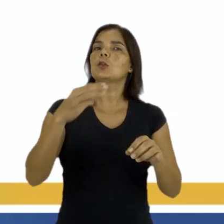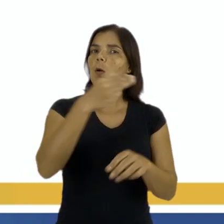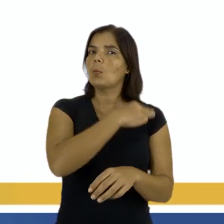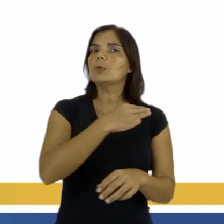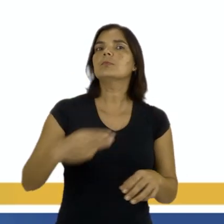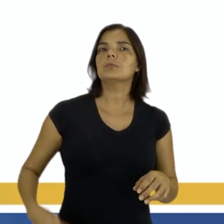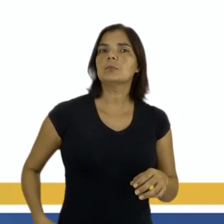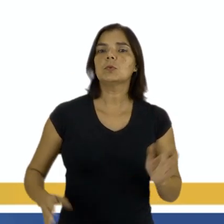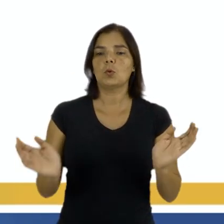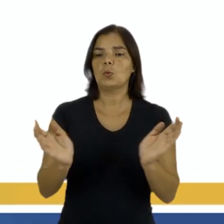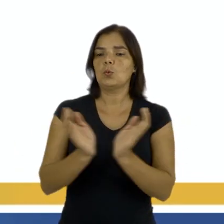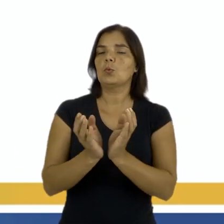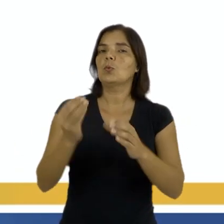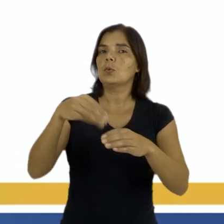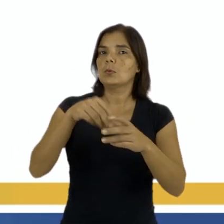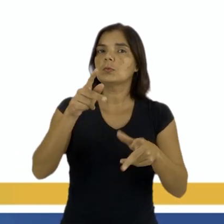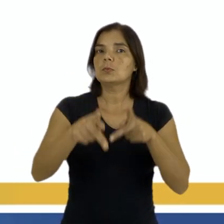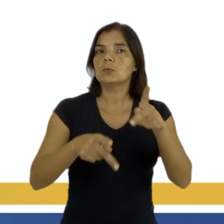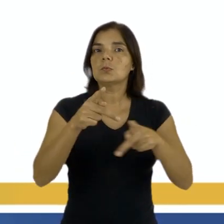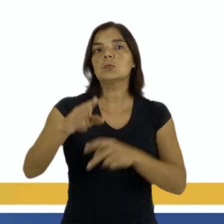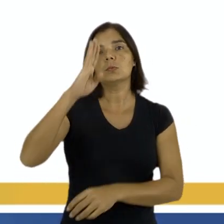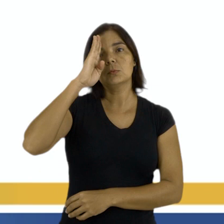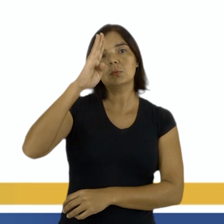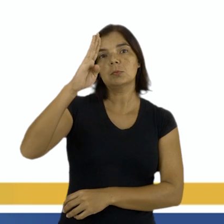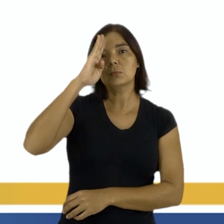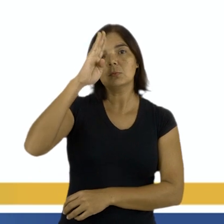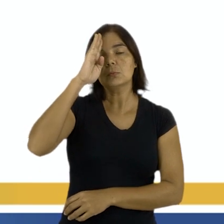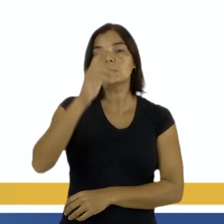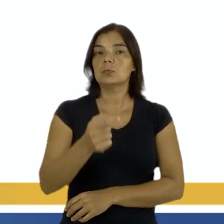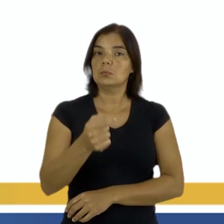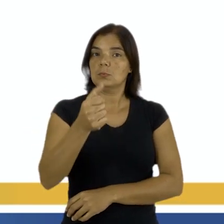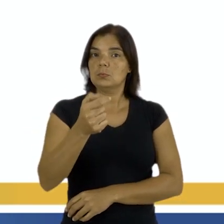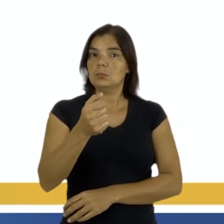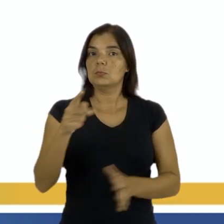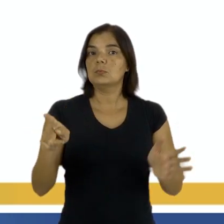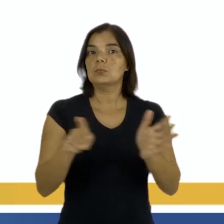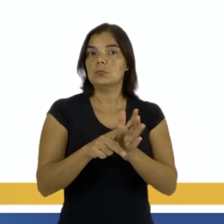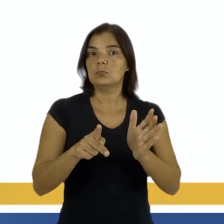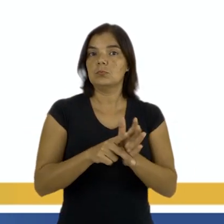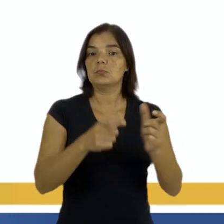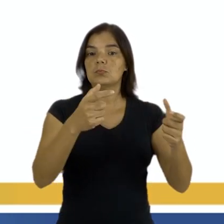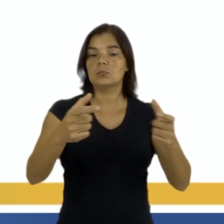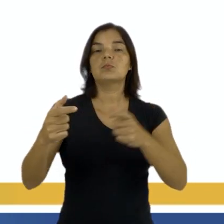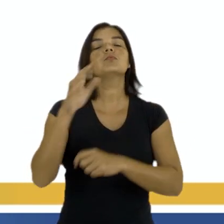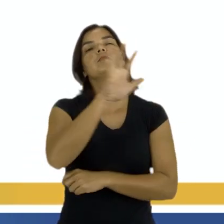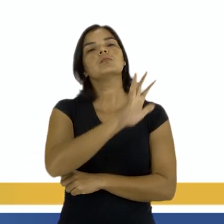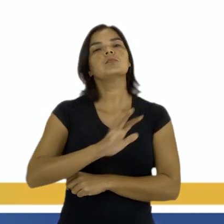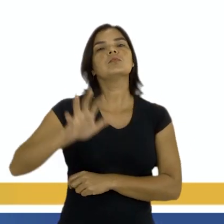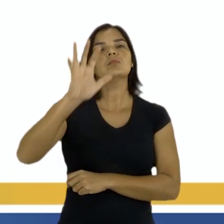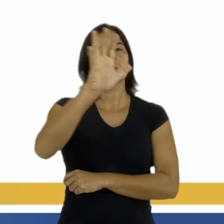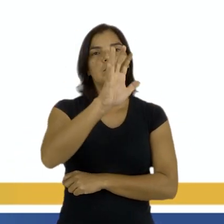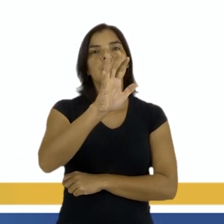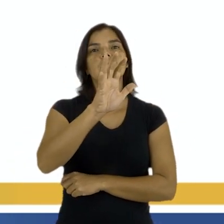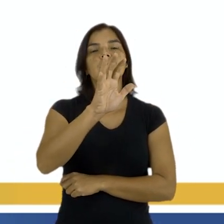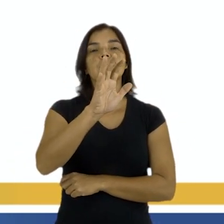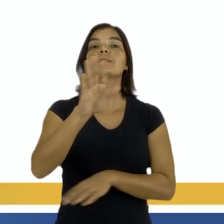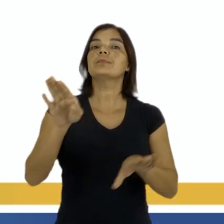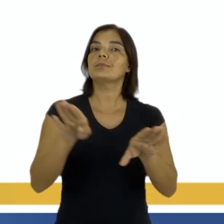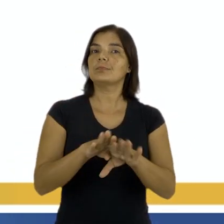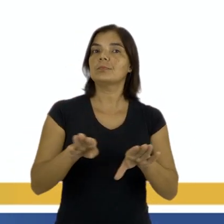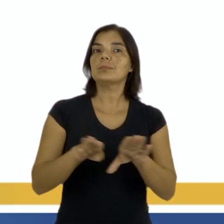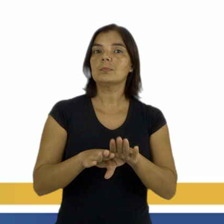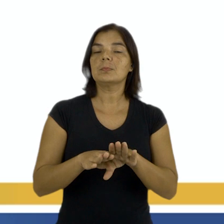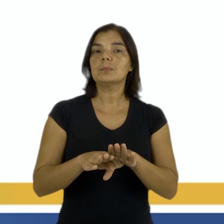o povo, inclui as forças armadas, inclui uma moeda própria, um espaço geográfico bem definido, que é o território, e além